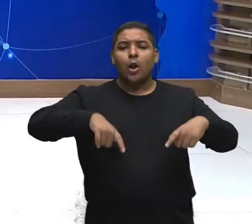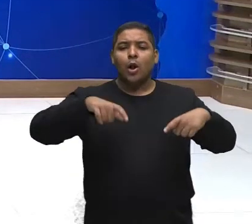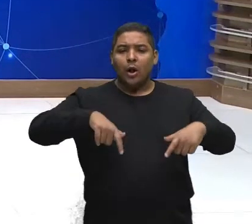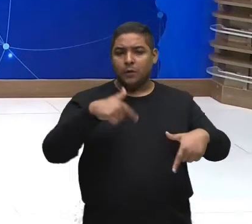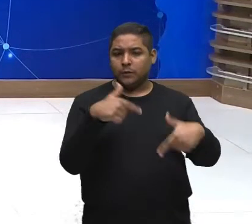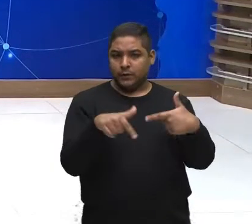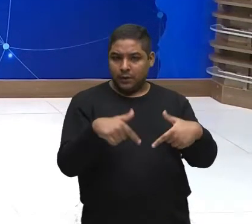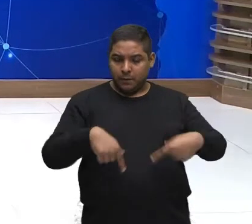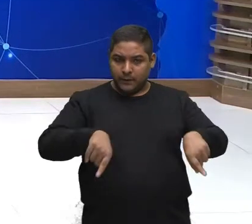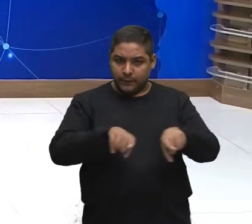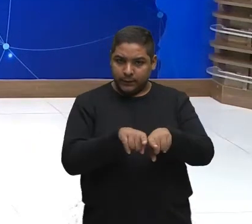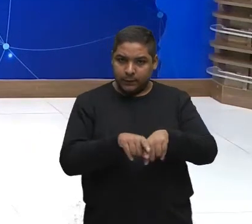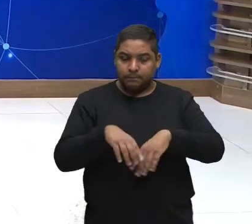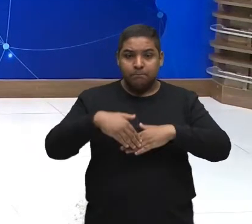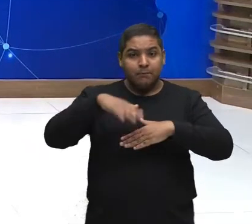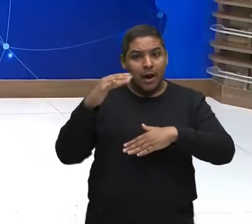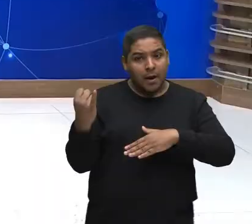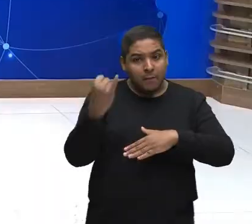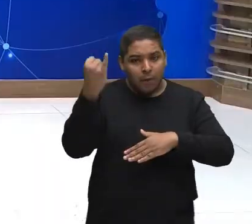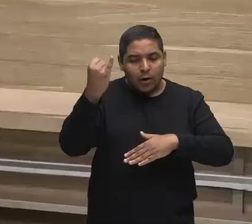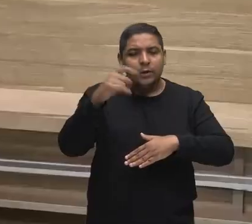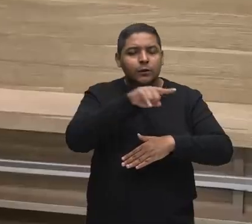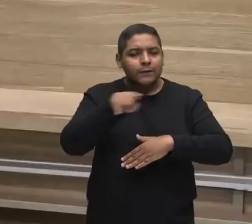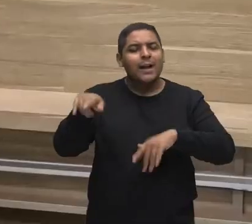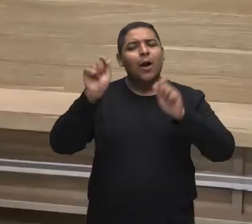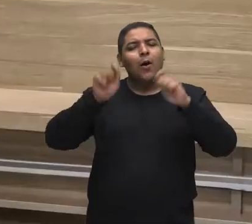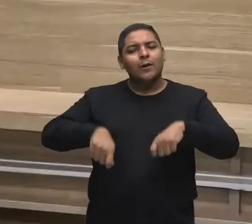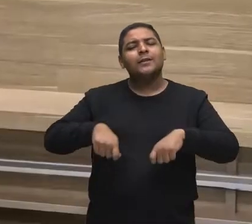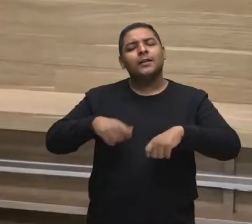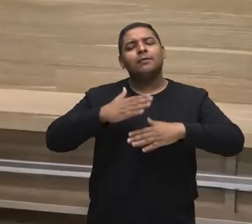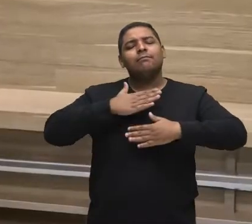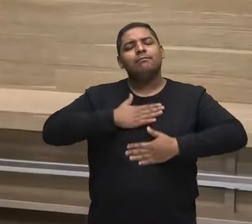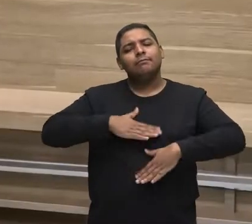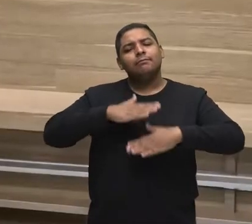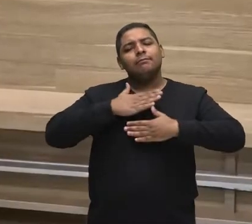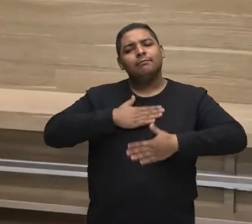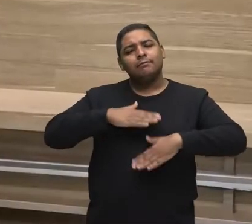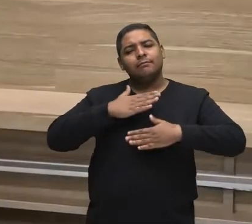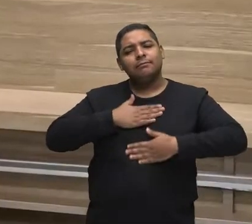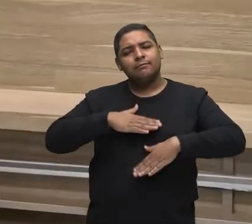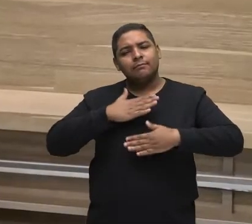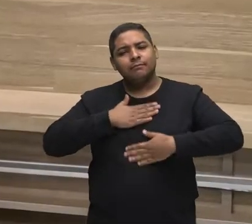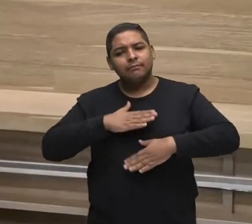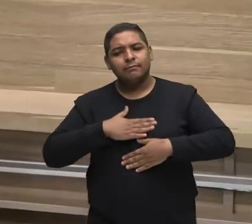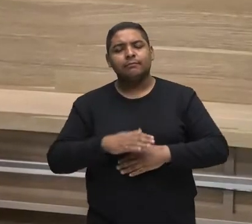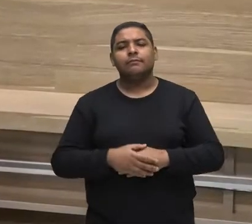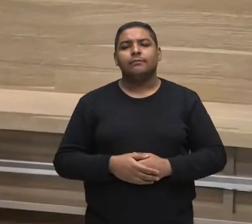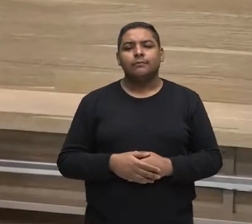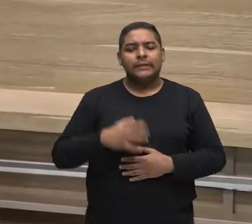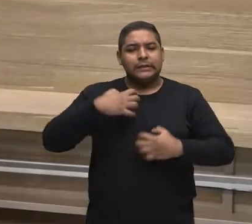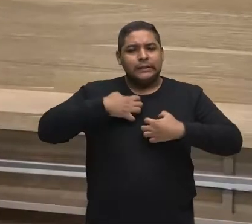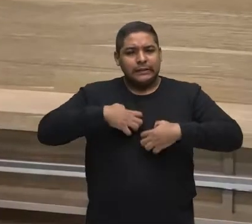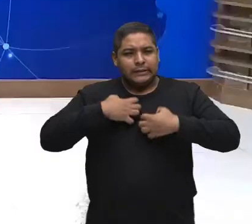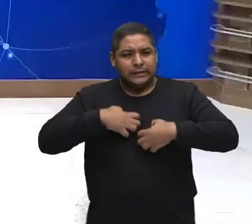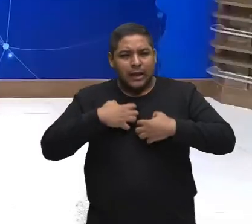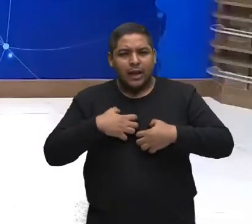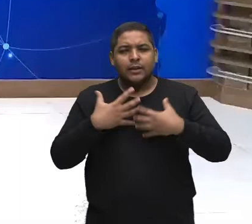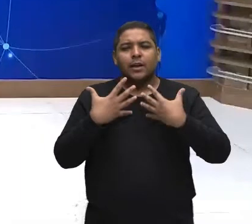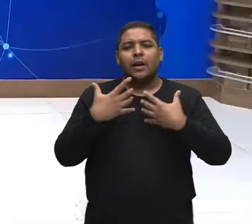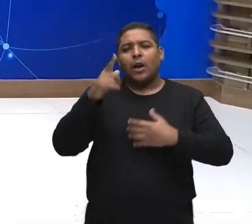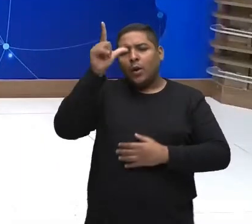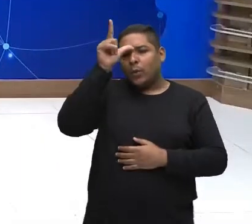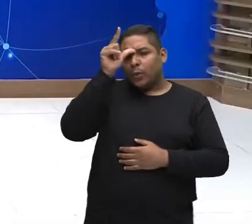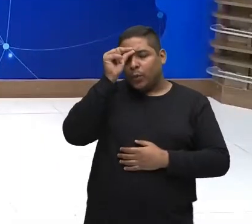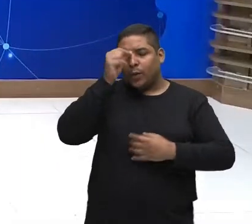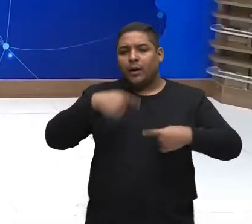mais importante é que você consiga relaxar, que você consiga aliviar toda a tensão, porque a sua atividade, professor, é